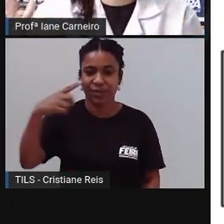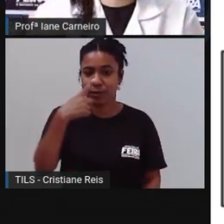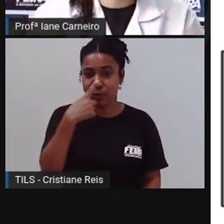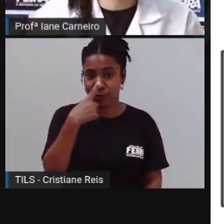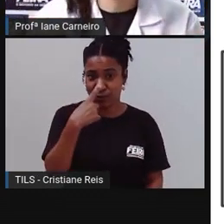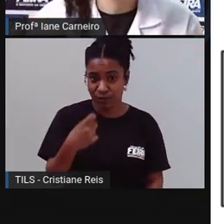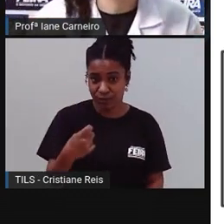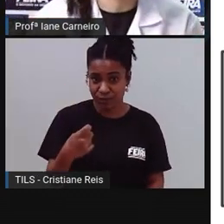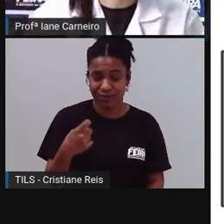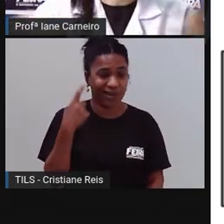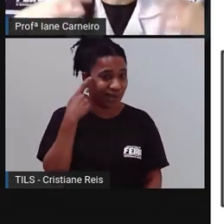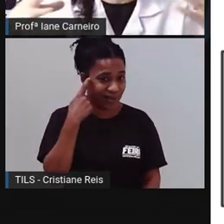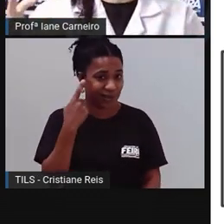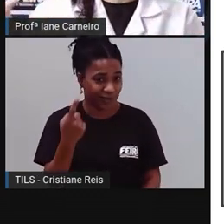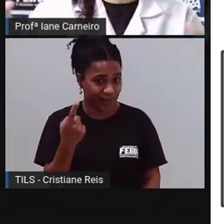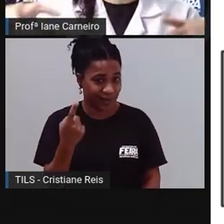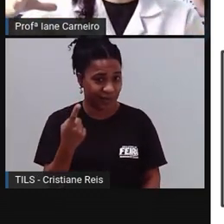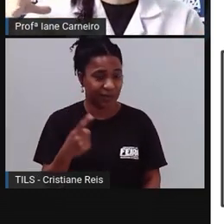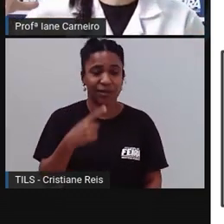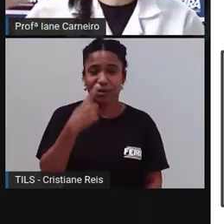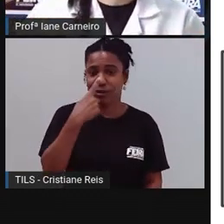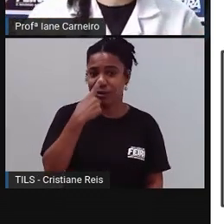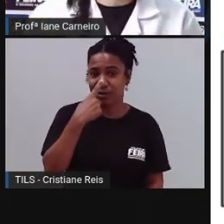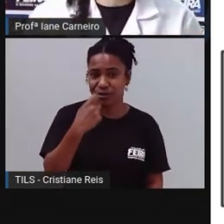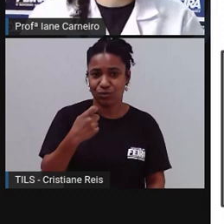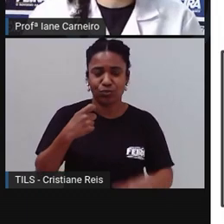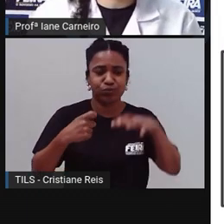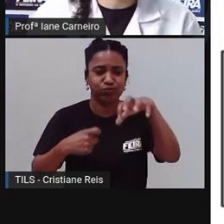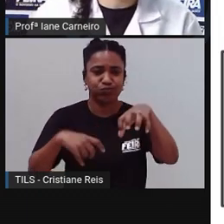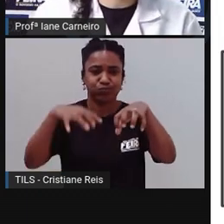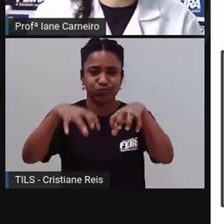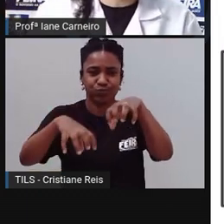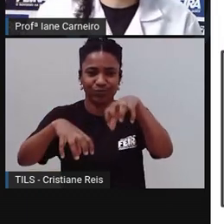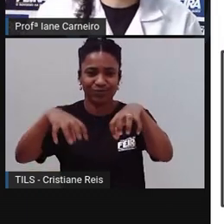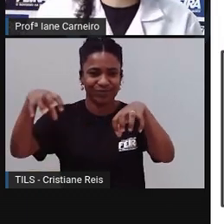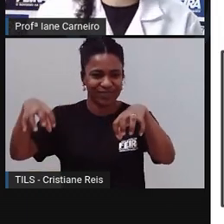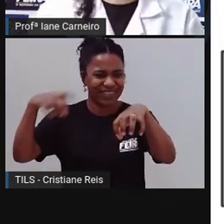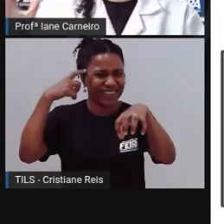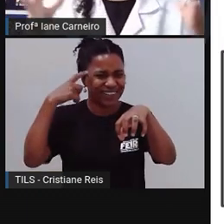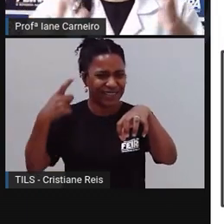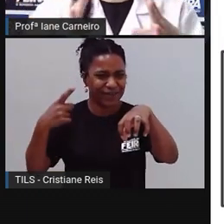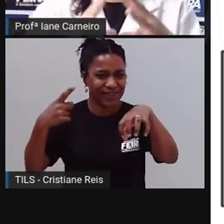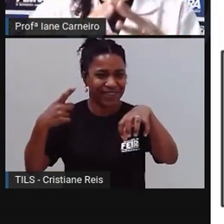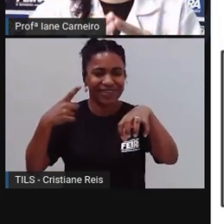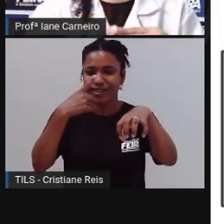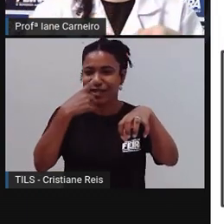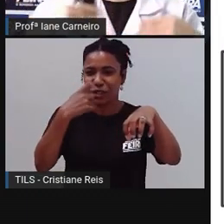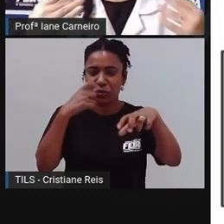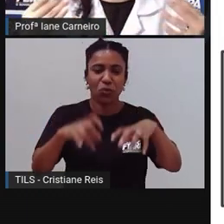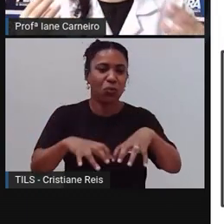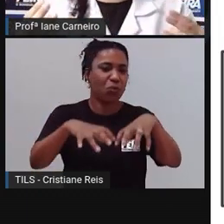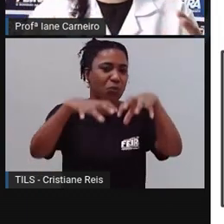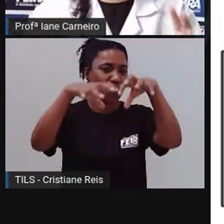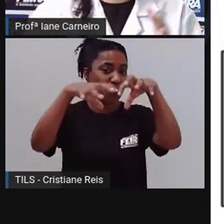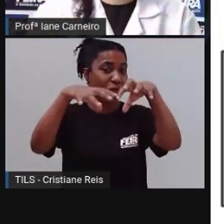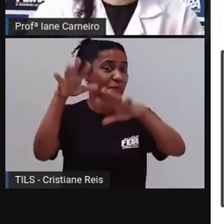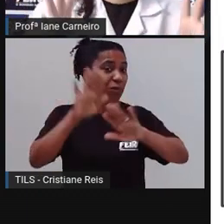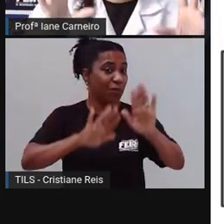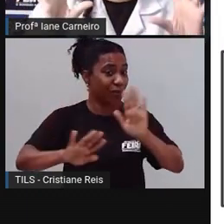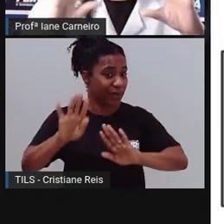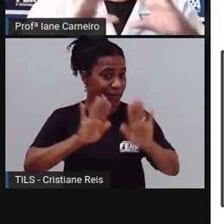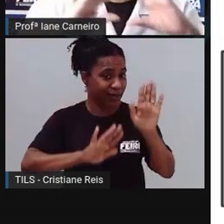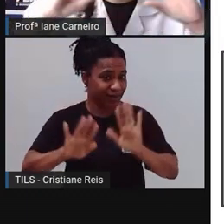Se Afunde no Lixo. E lá tinham diversas lixeiras diferentes. Quem lembra? Só que aí a Pro explicou para vocês